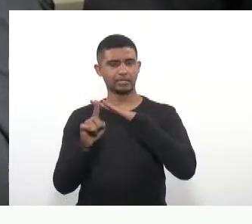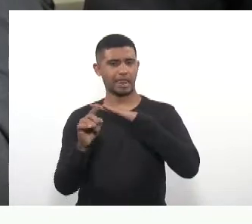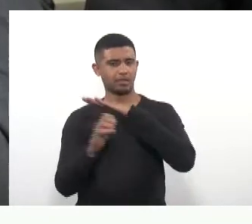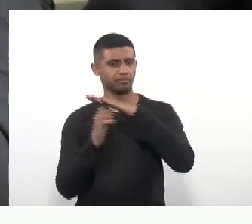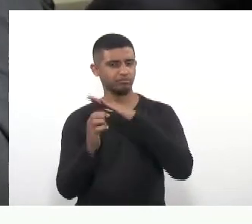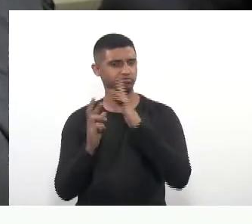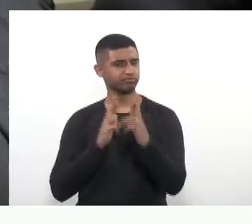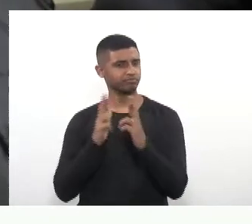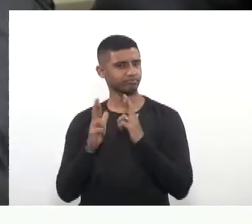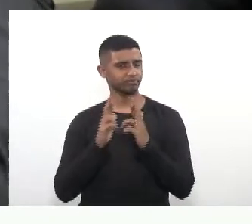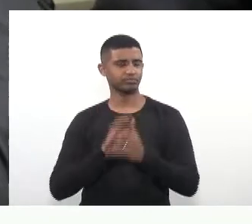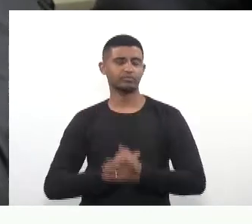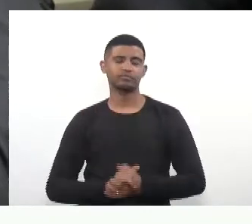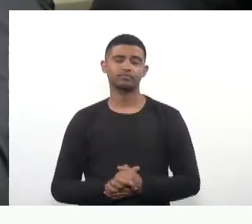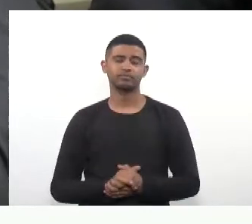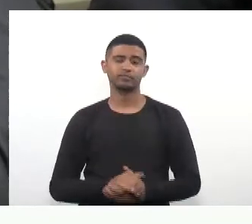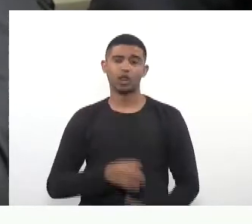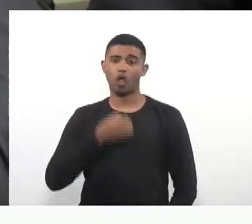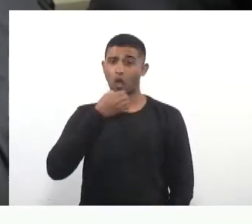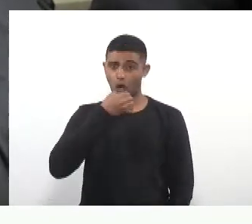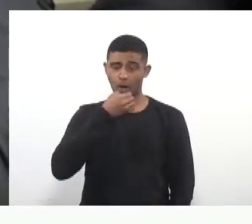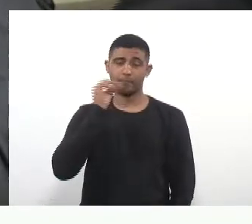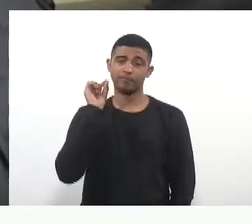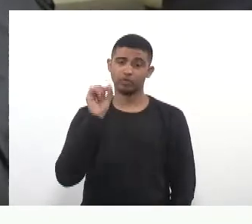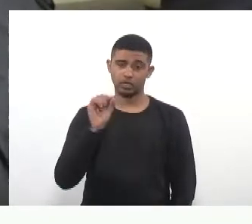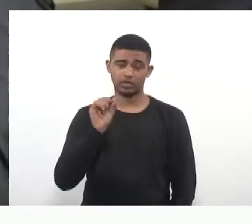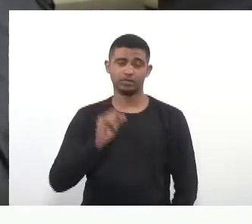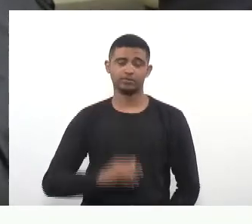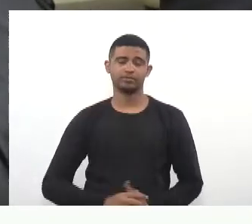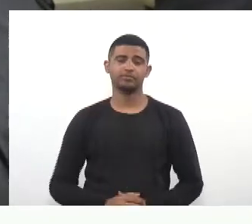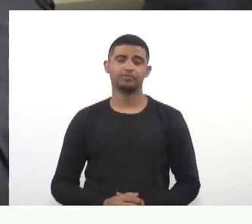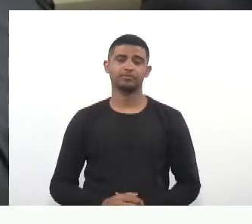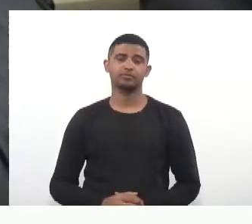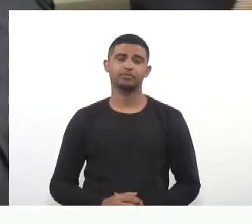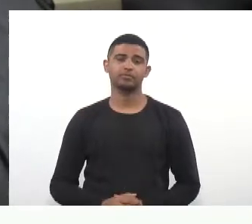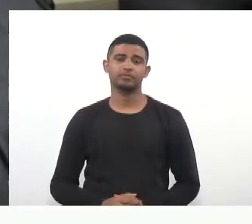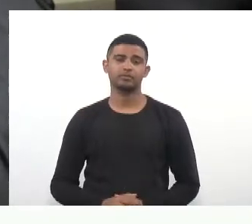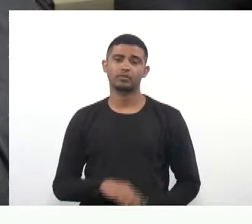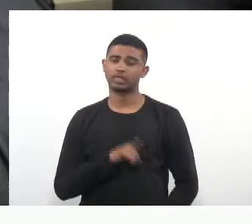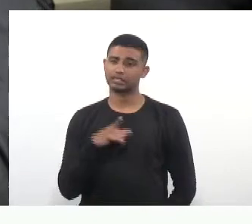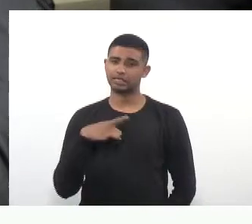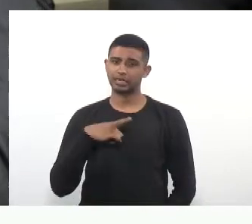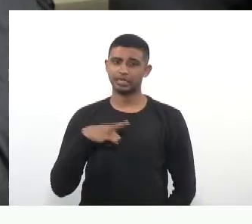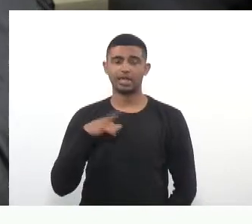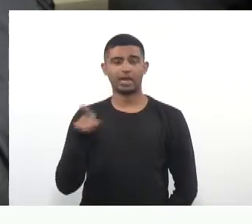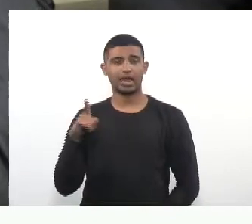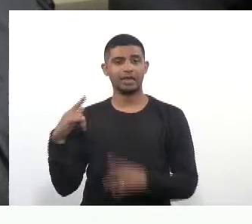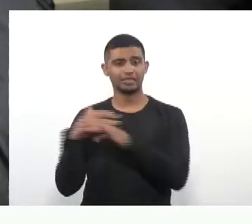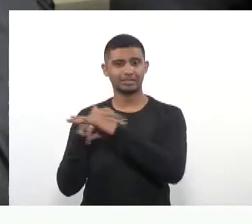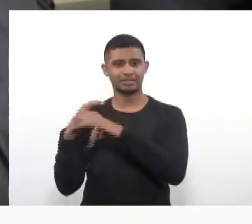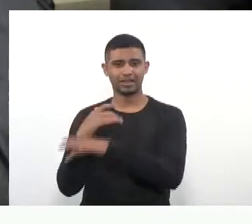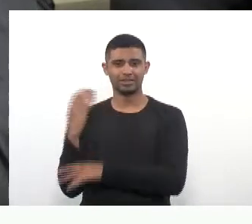concedente. Obviamente que, e aí nesse caso você tem especificamente o caso de Niterói,